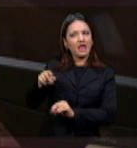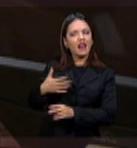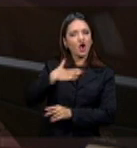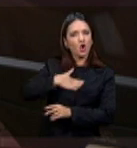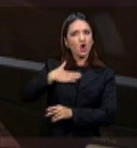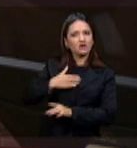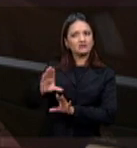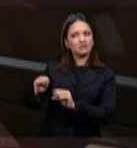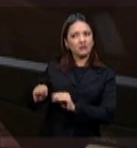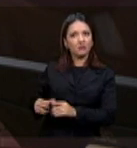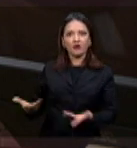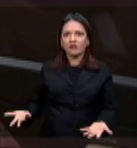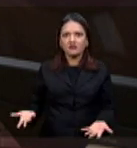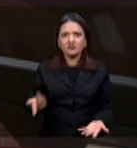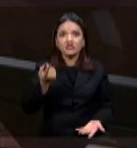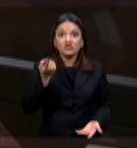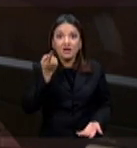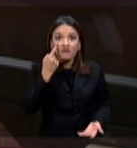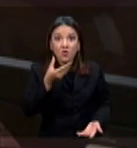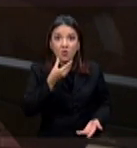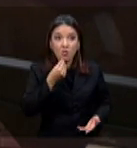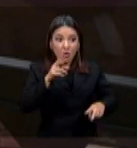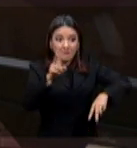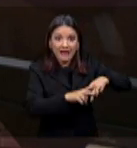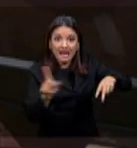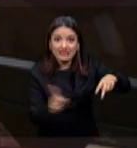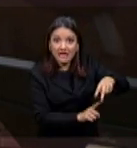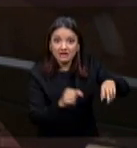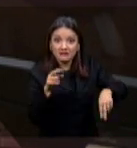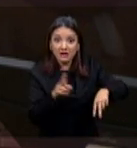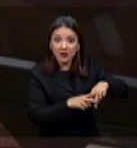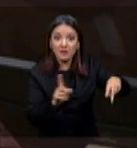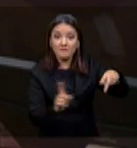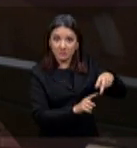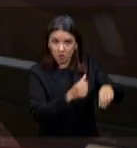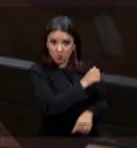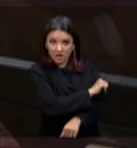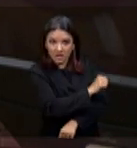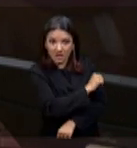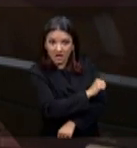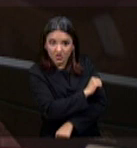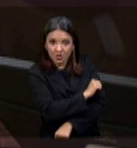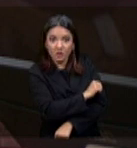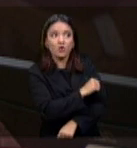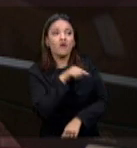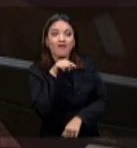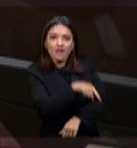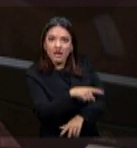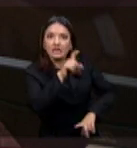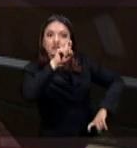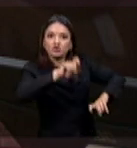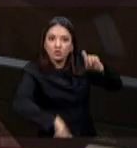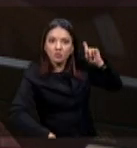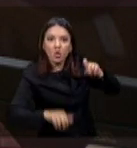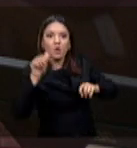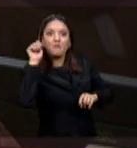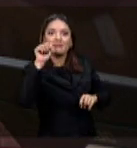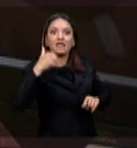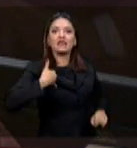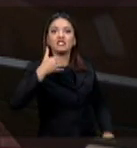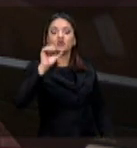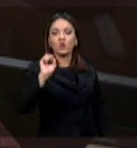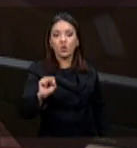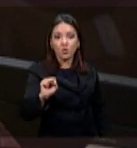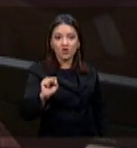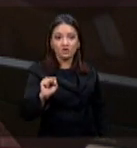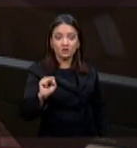um senhor preso, estava na cadeia no Bangu, no Rio de Janeiro, preso por estupro de uma menina de 8 anos